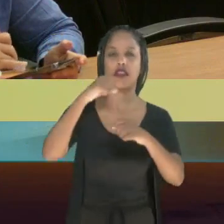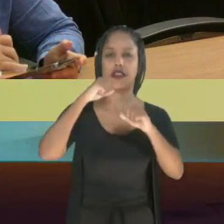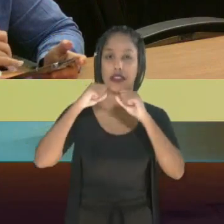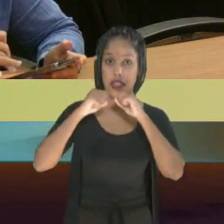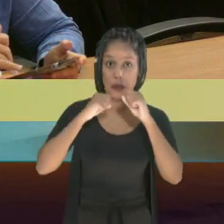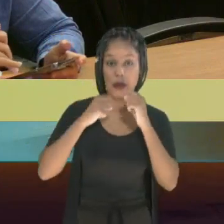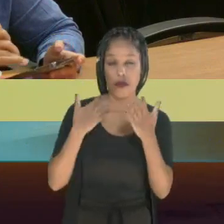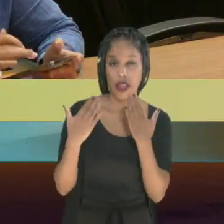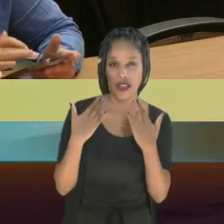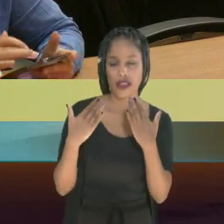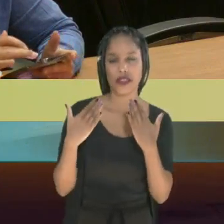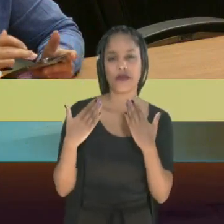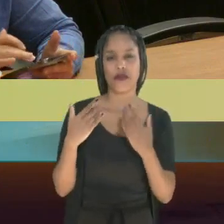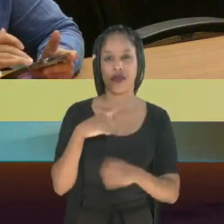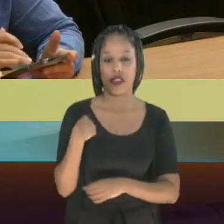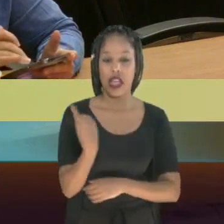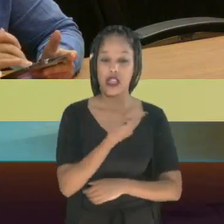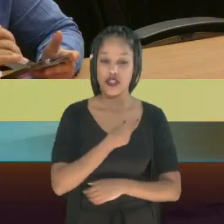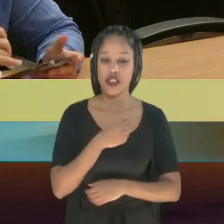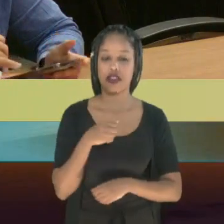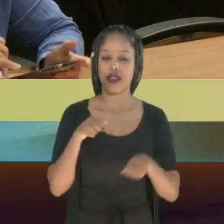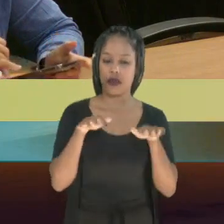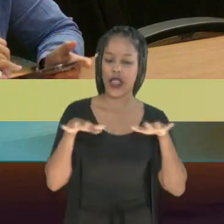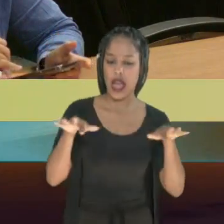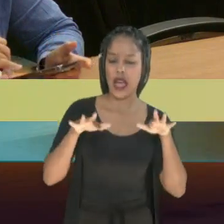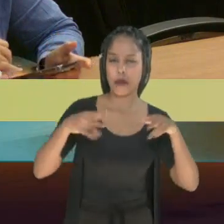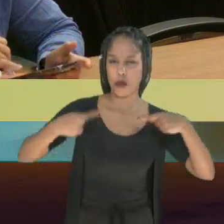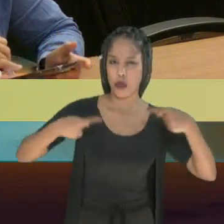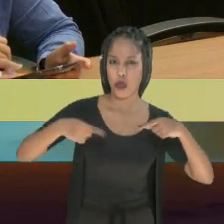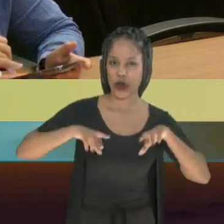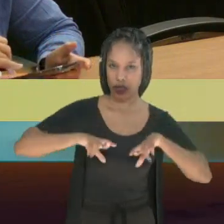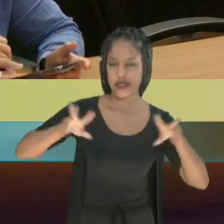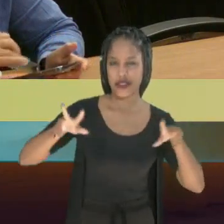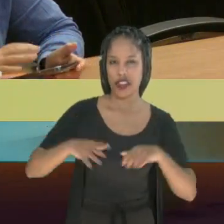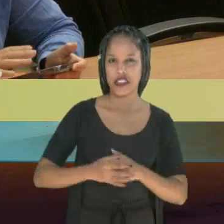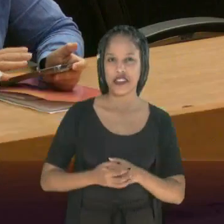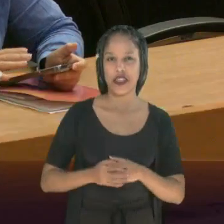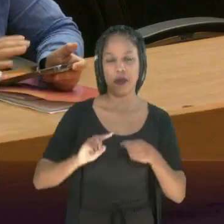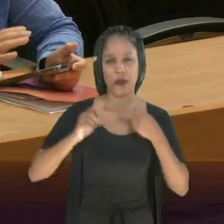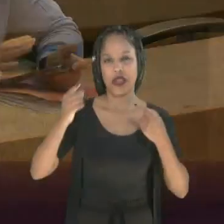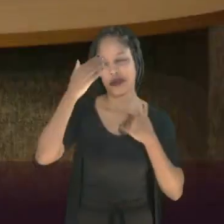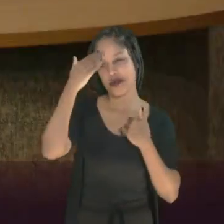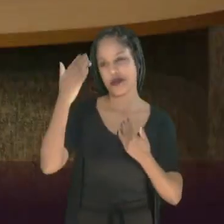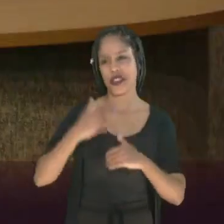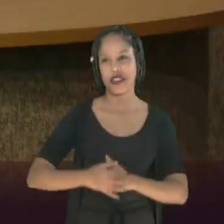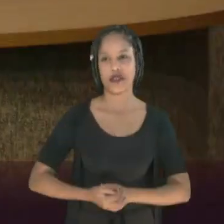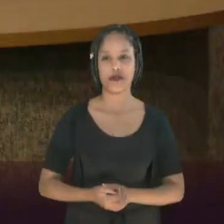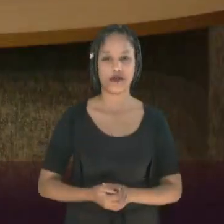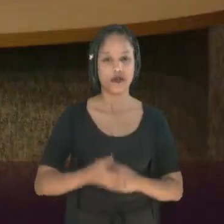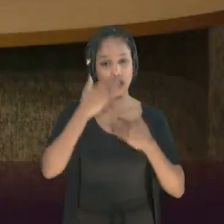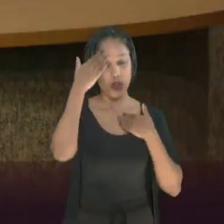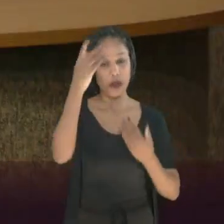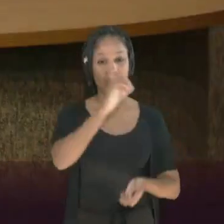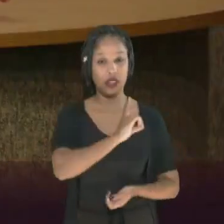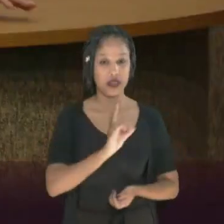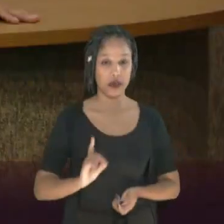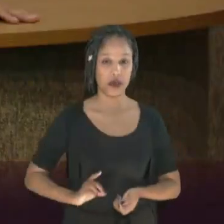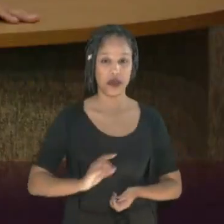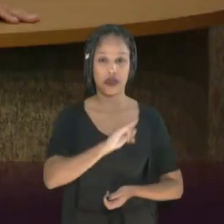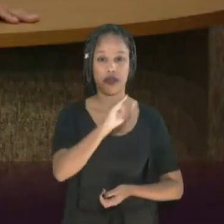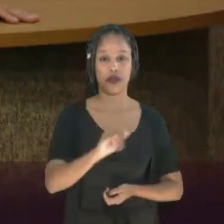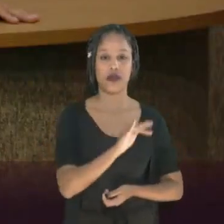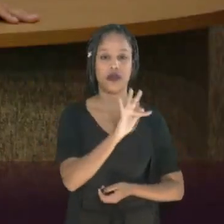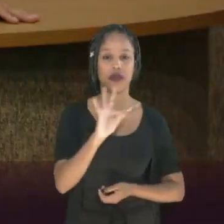repito, mesmo estando em uma visão política bem diferente. Obrigado, senhor presidente. Obrigado, deputado Júnior Técio.